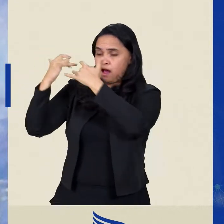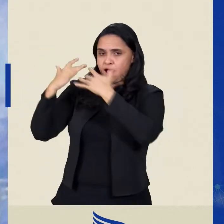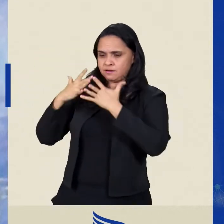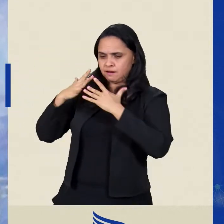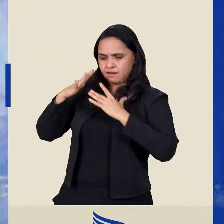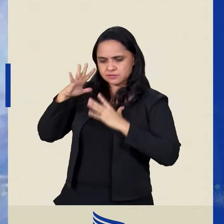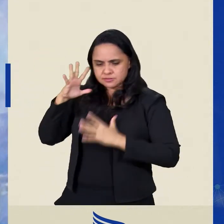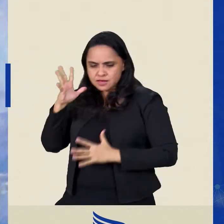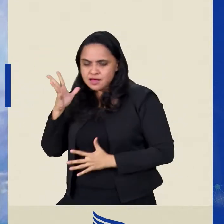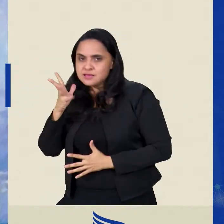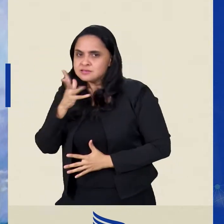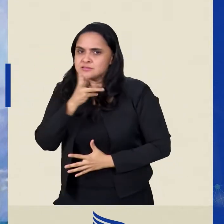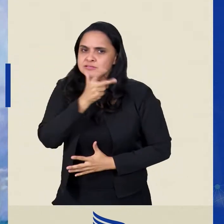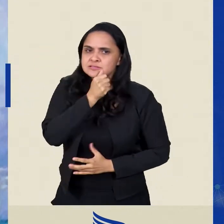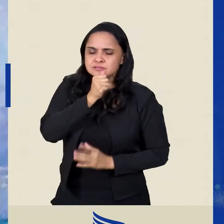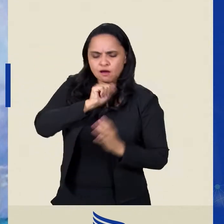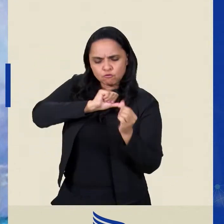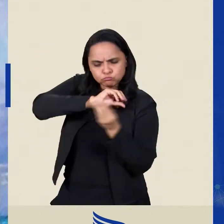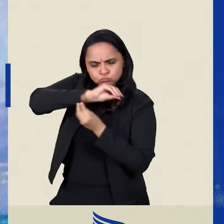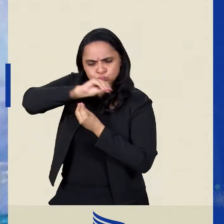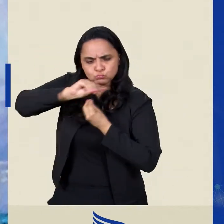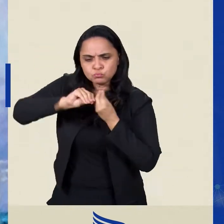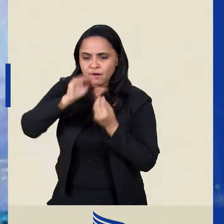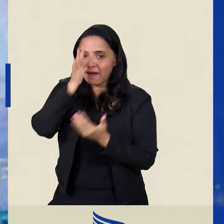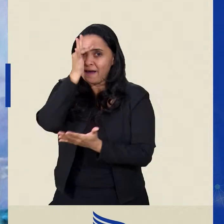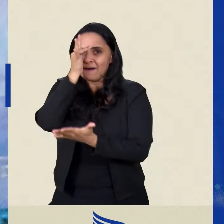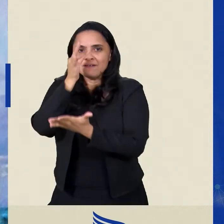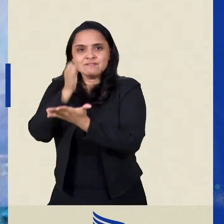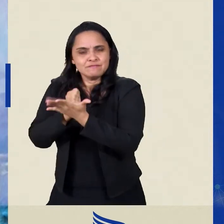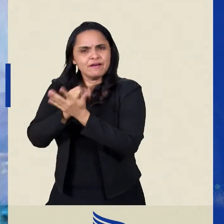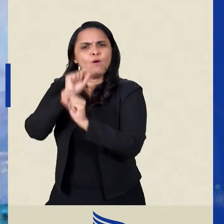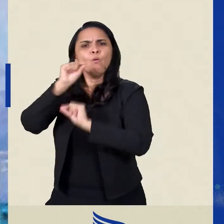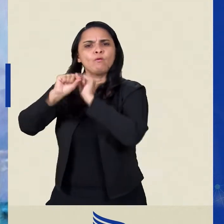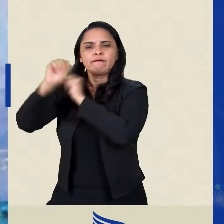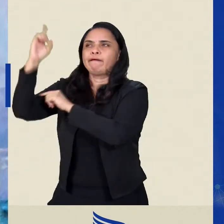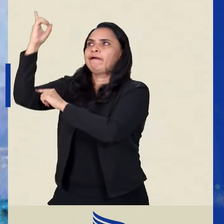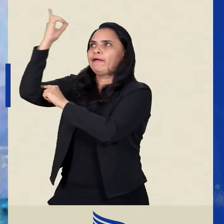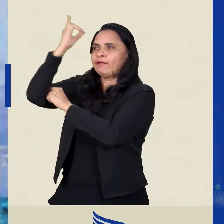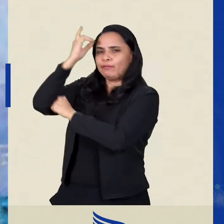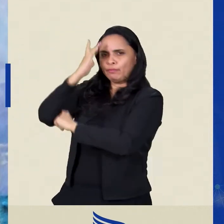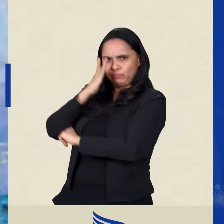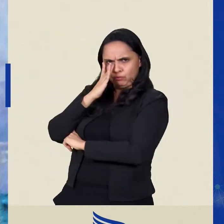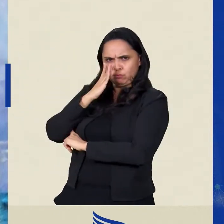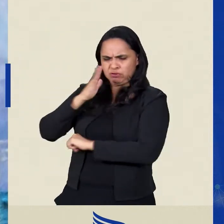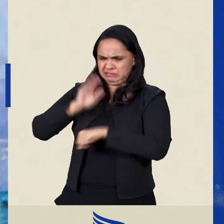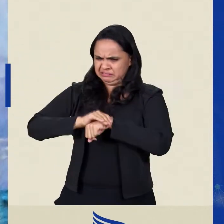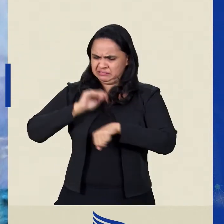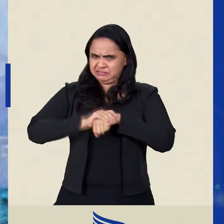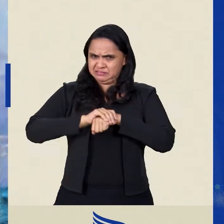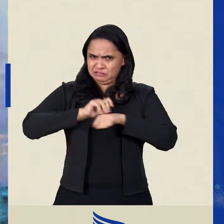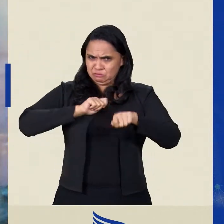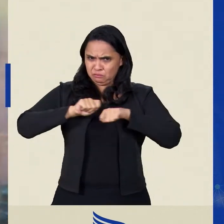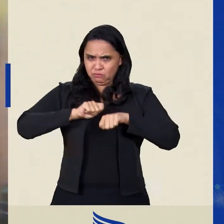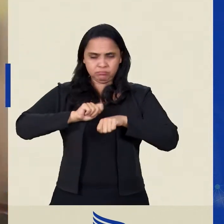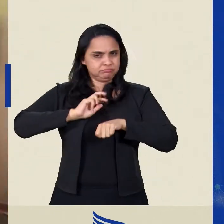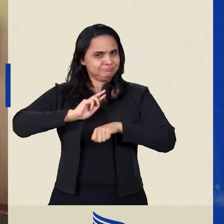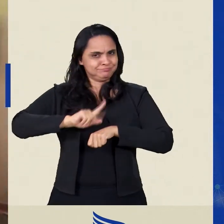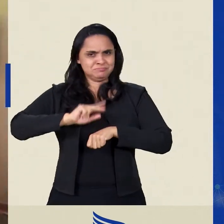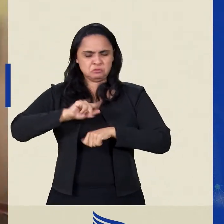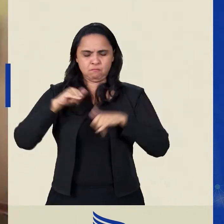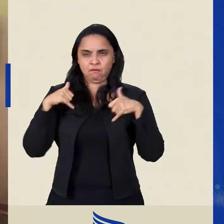da fé. Isto é dom de Deus. Não vem das obras para que ninguém se